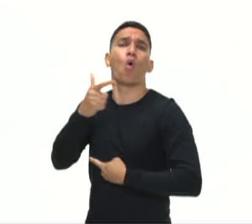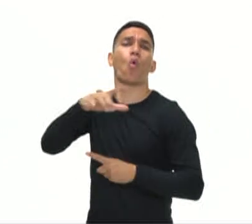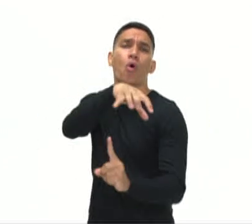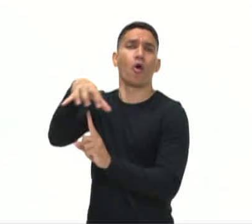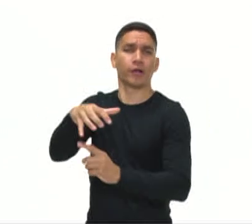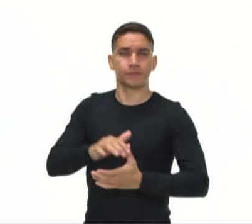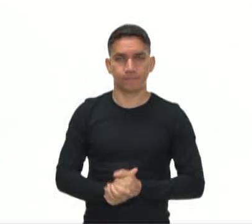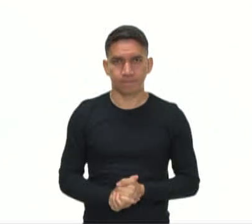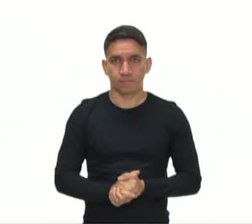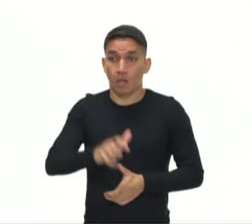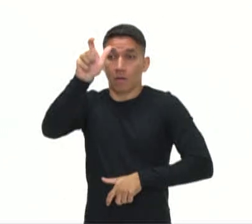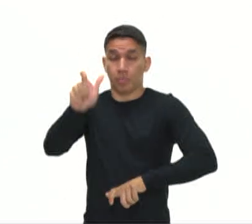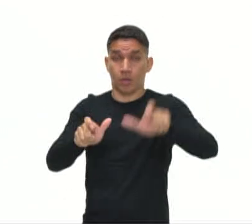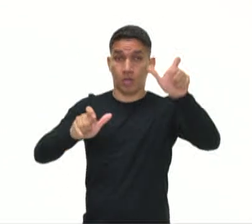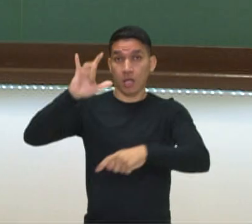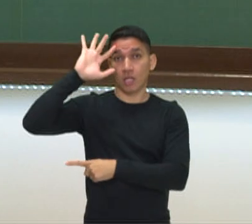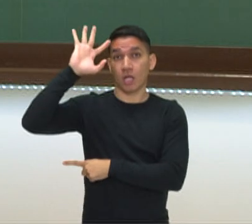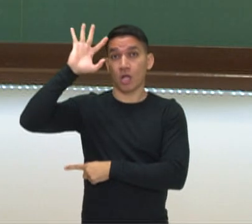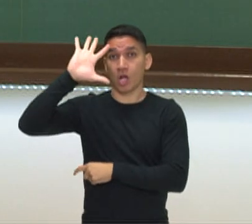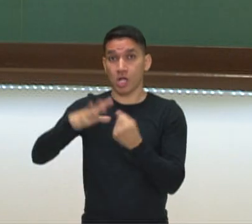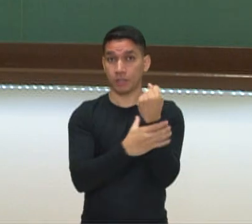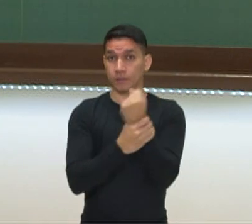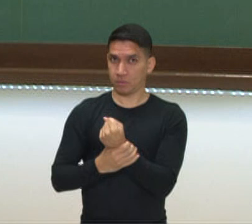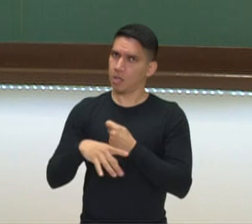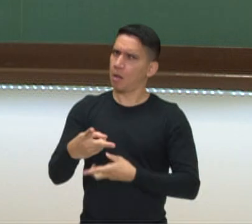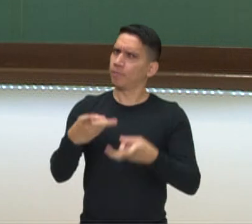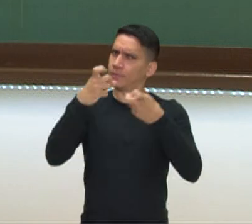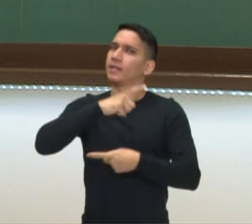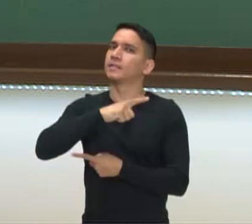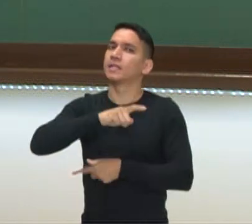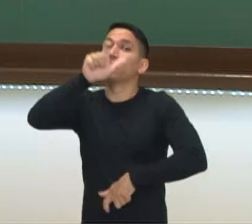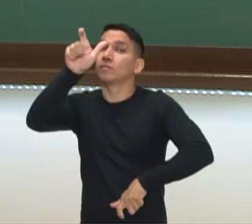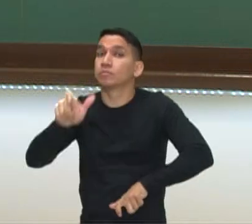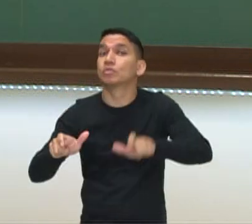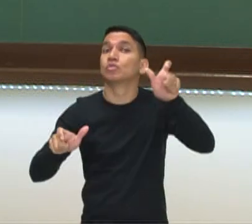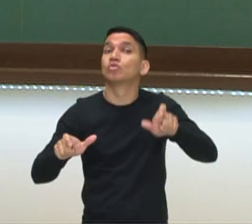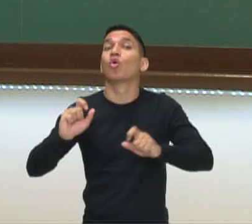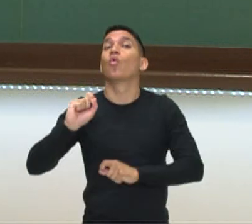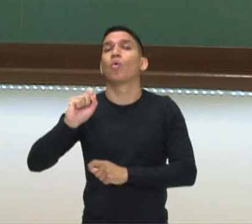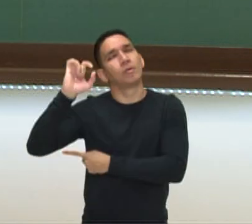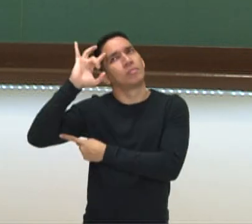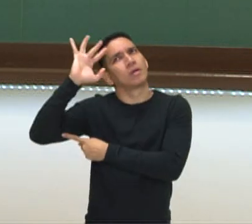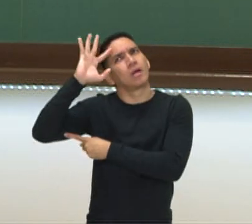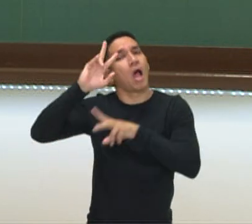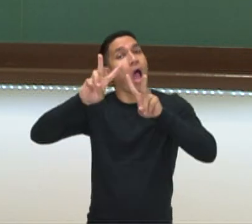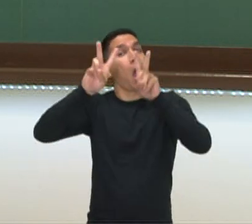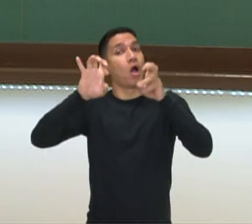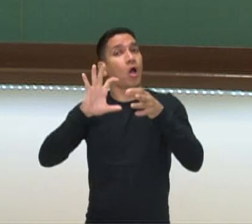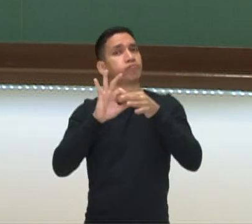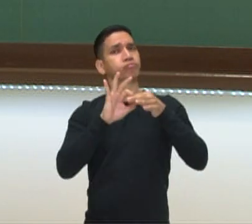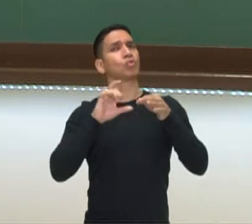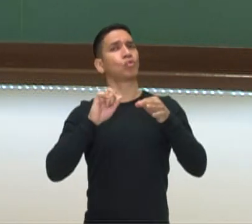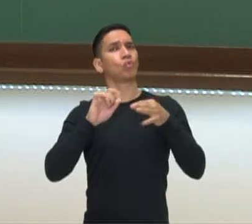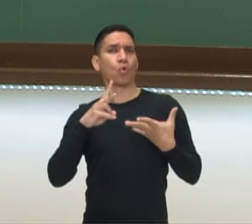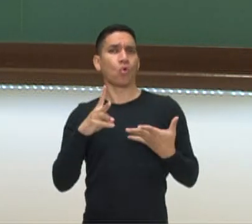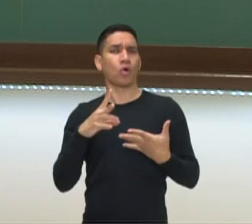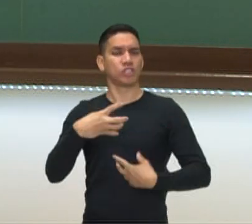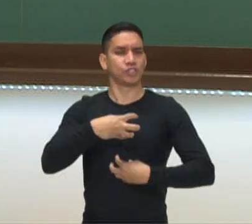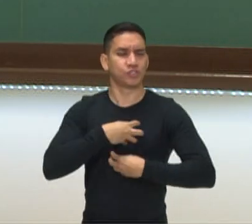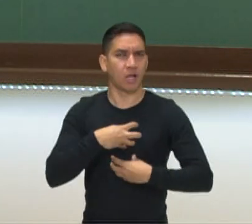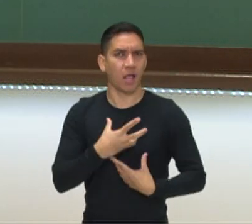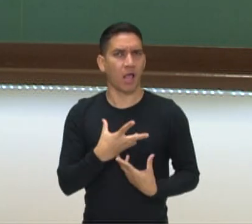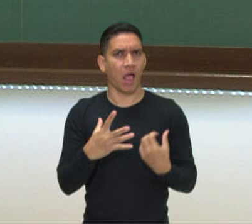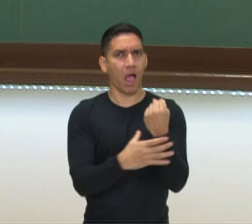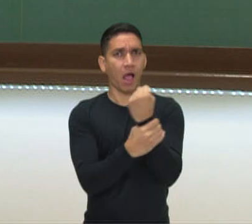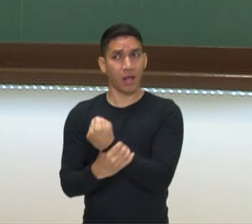Teóricos do absolutismo. Então nós vamos ver agora que existiram teóricos que falaram sobre o poder absolutistas, ou seja,